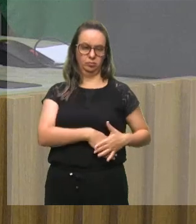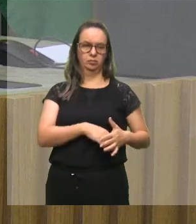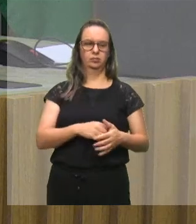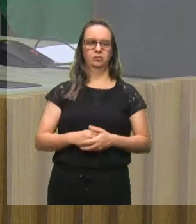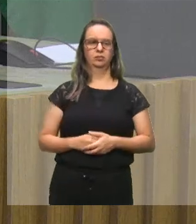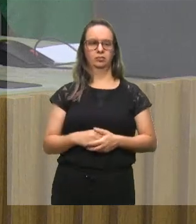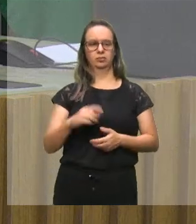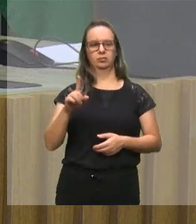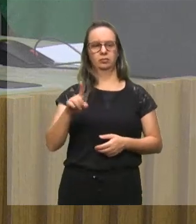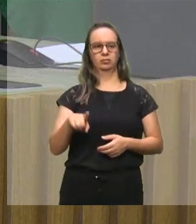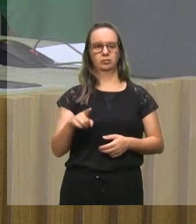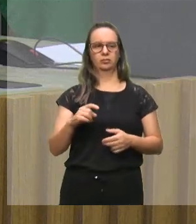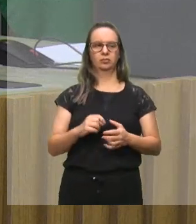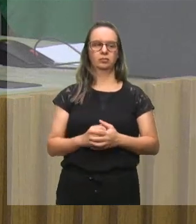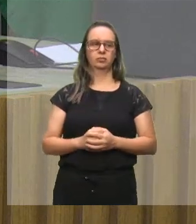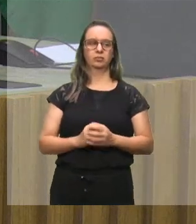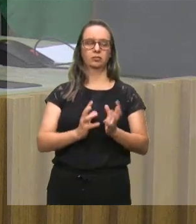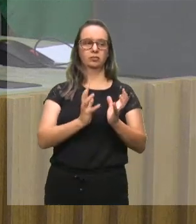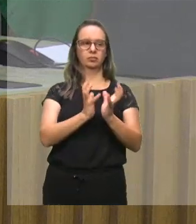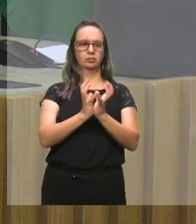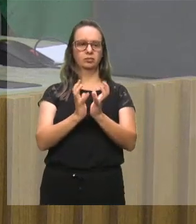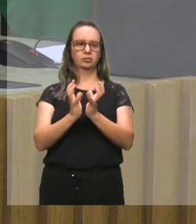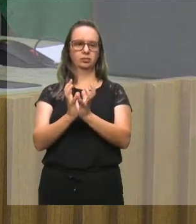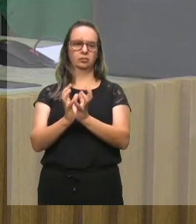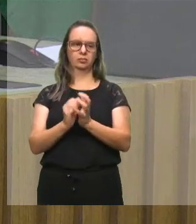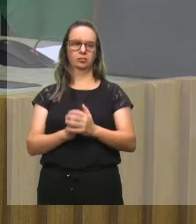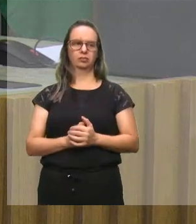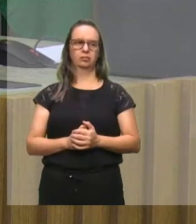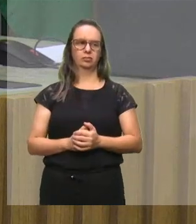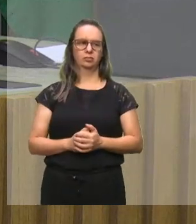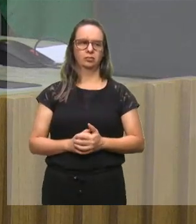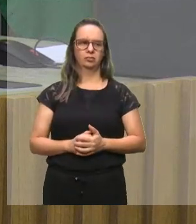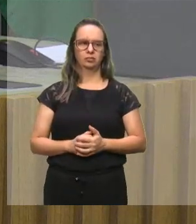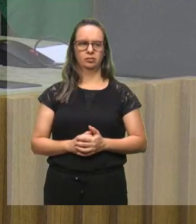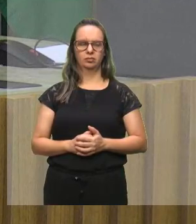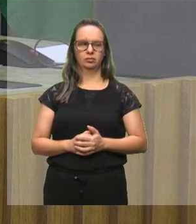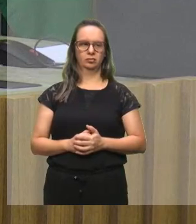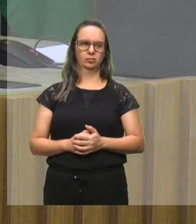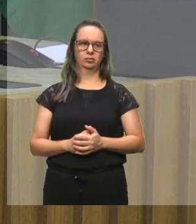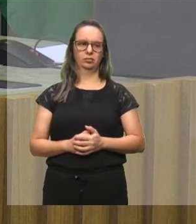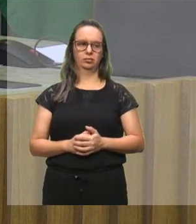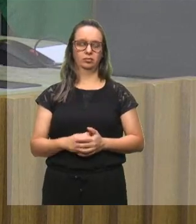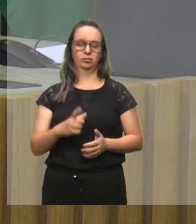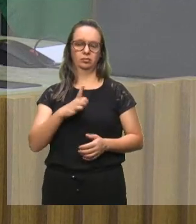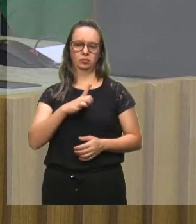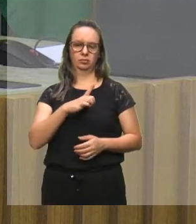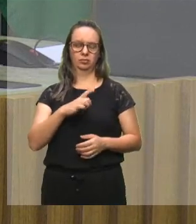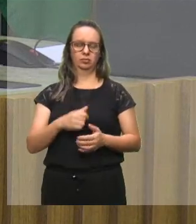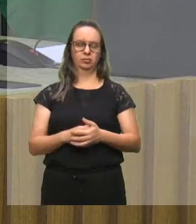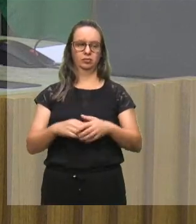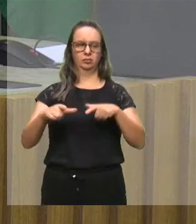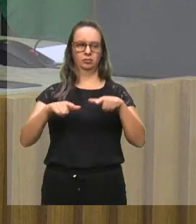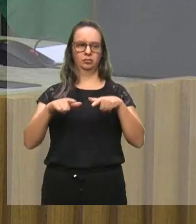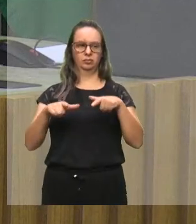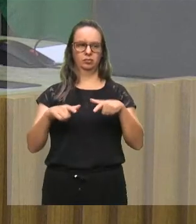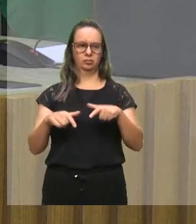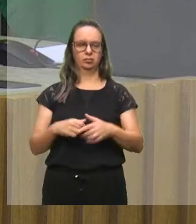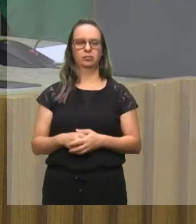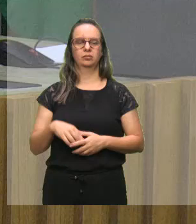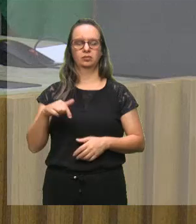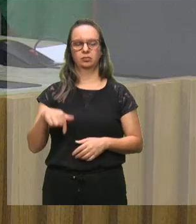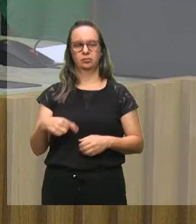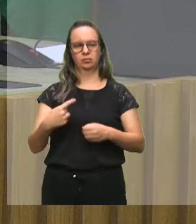que é uma organização da sociedade civil que tem atuação firme e muito potente aqui na